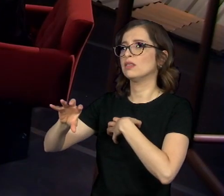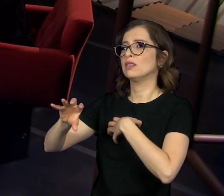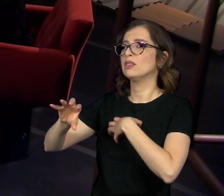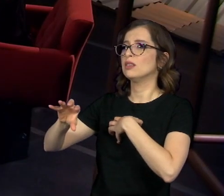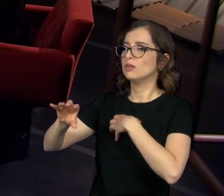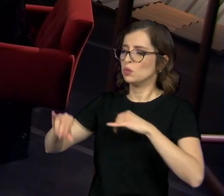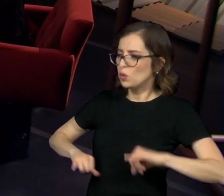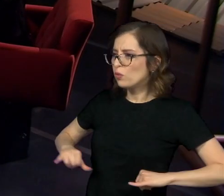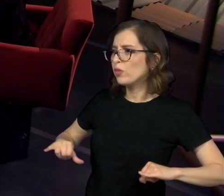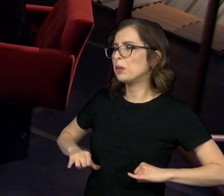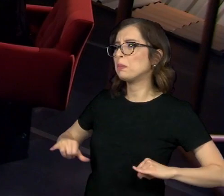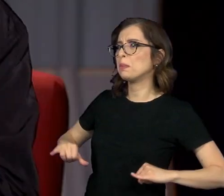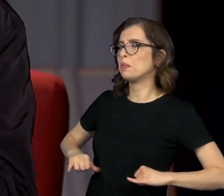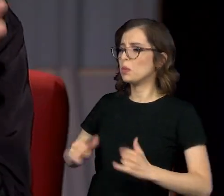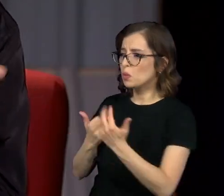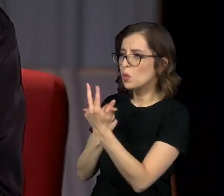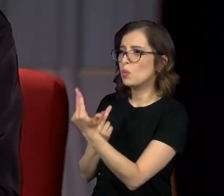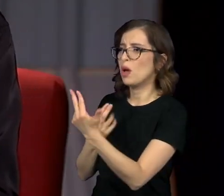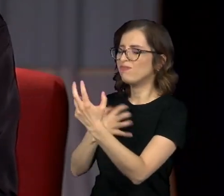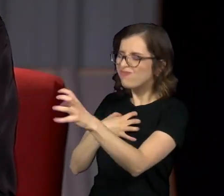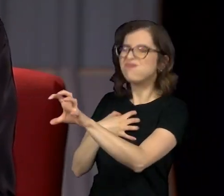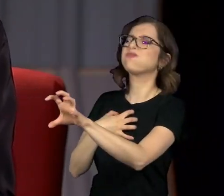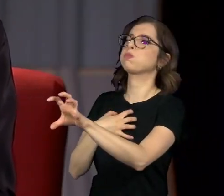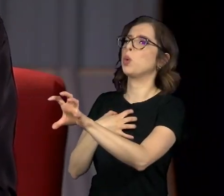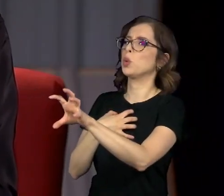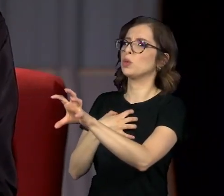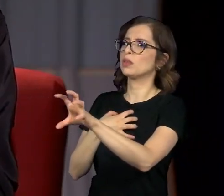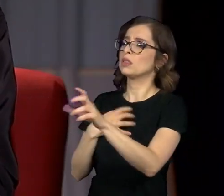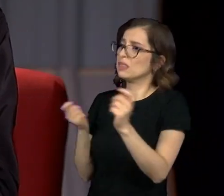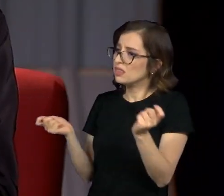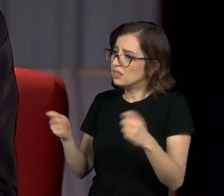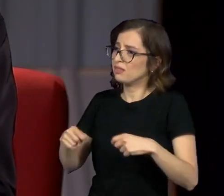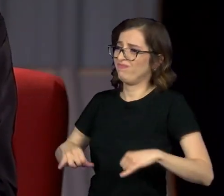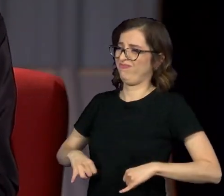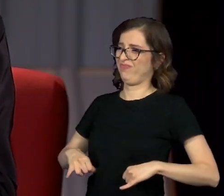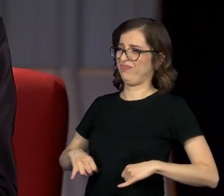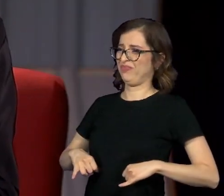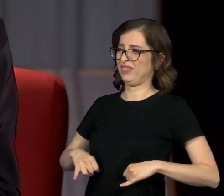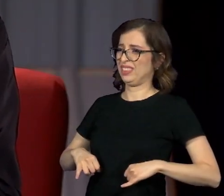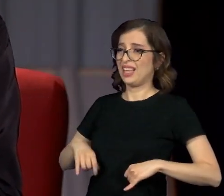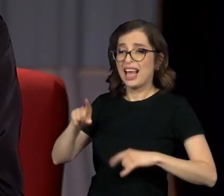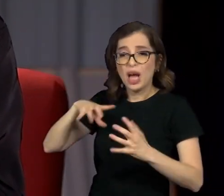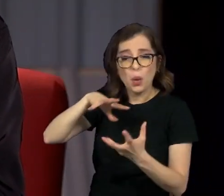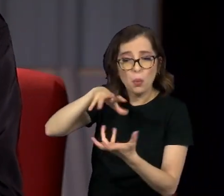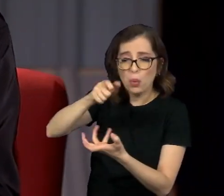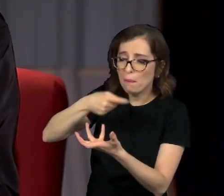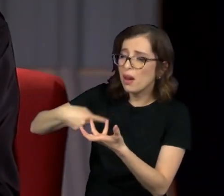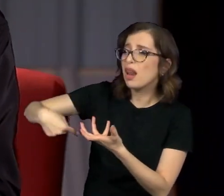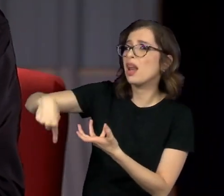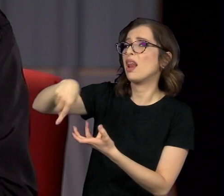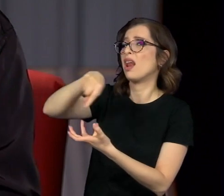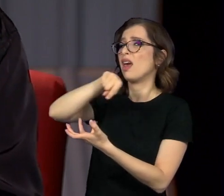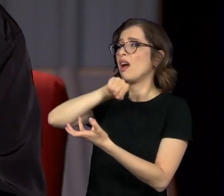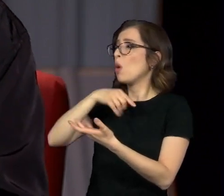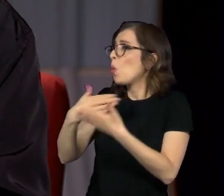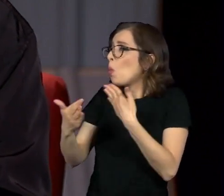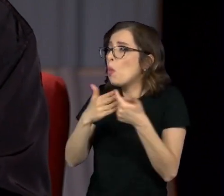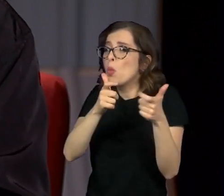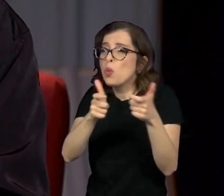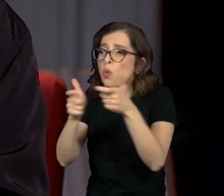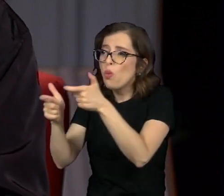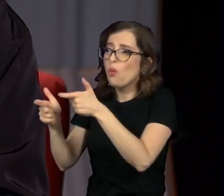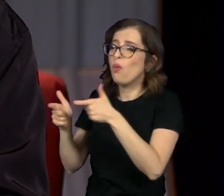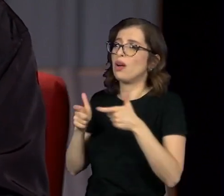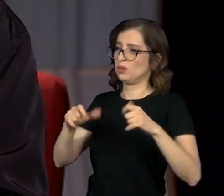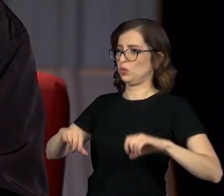coisas parecidas, né? A capacidade de sofrer, ela é universal. Ela independe de onde você está. Ou seja, parece que ao